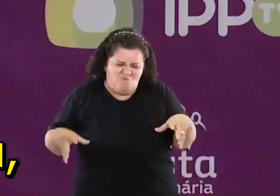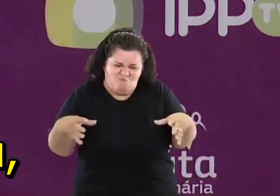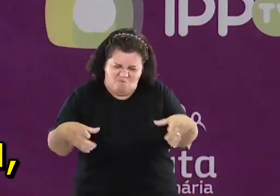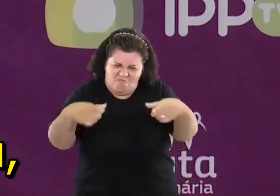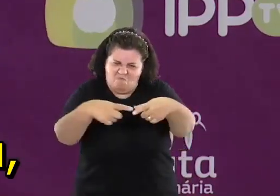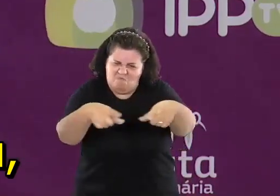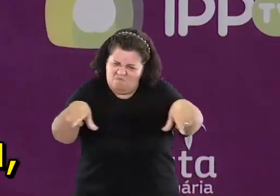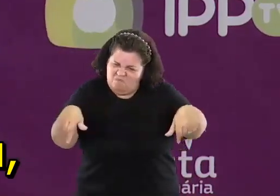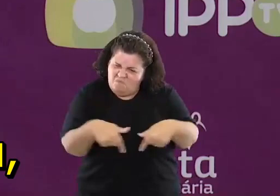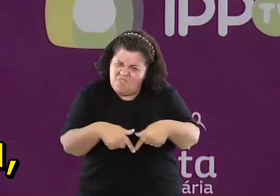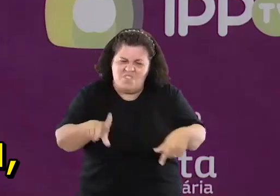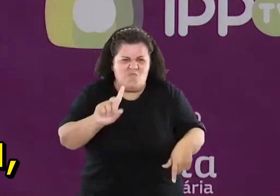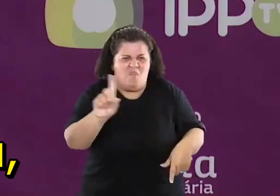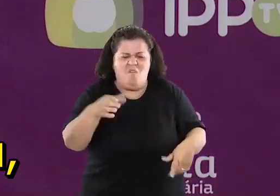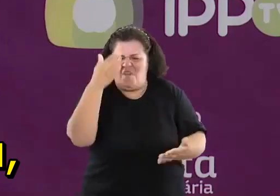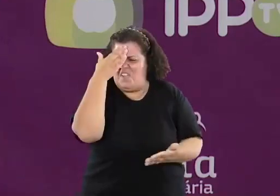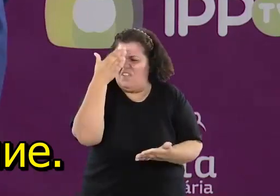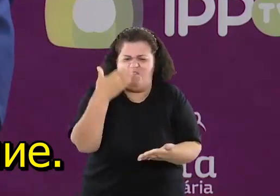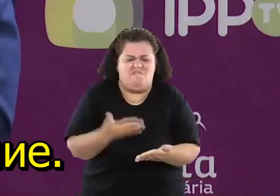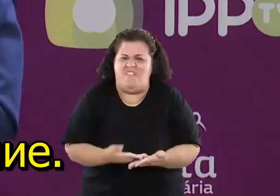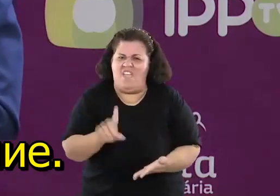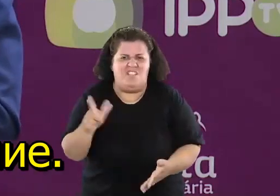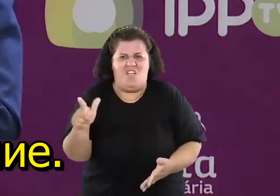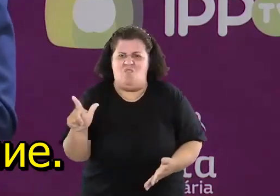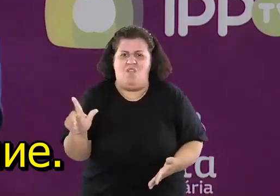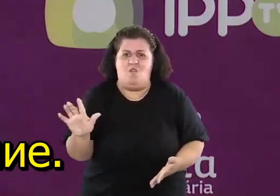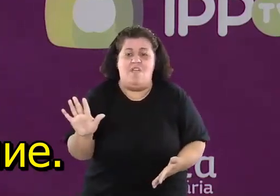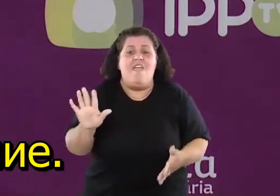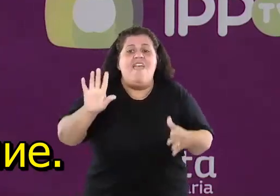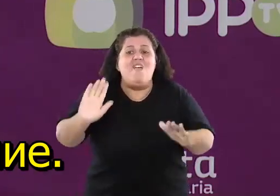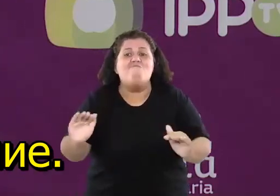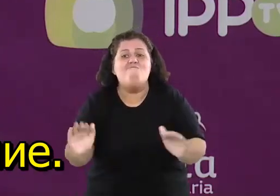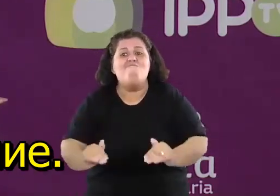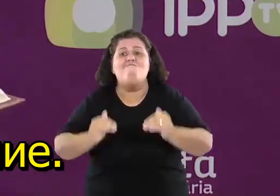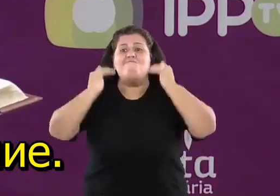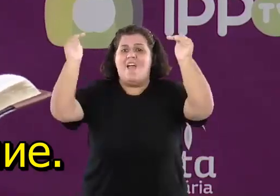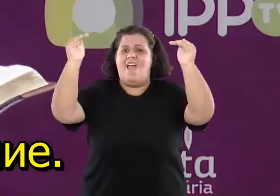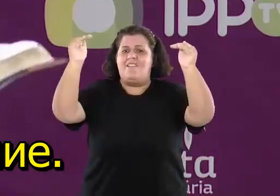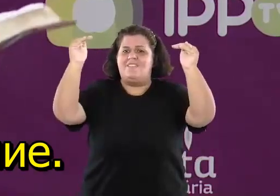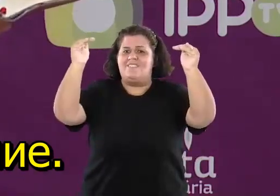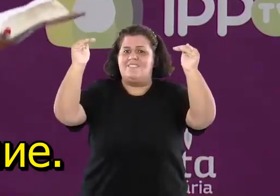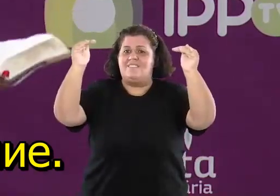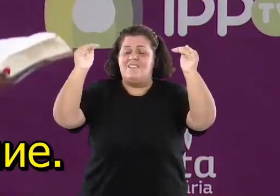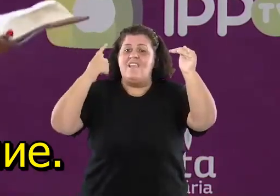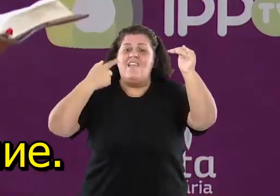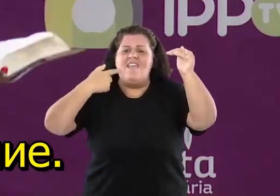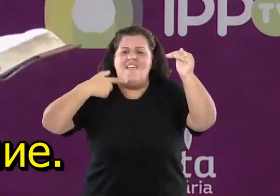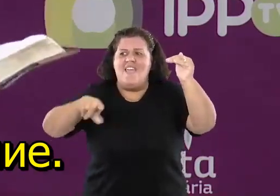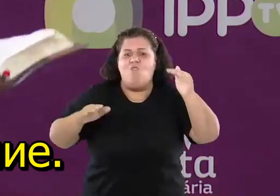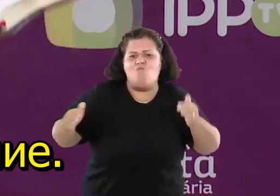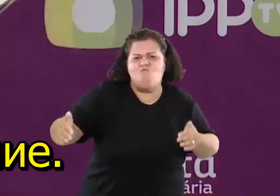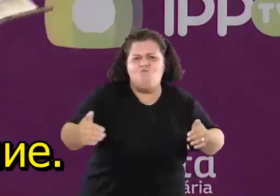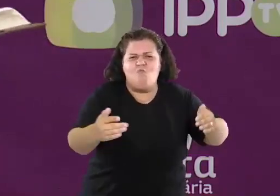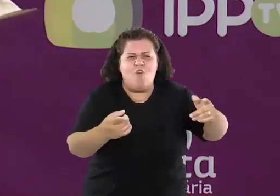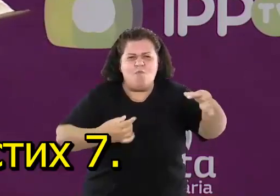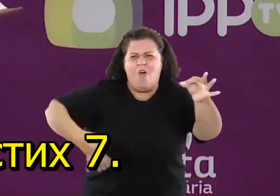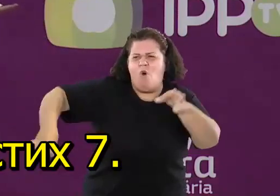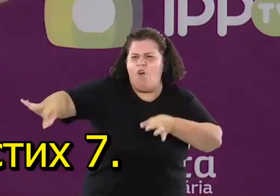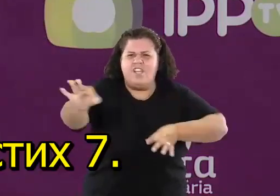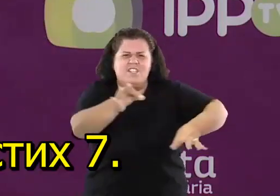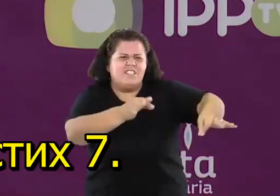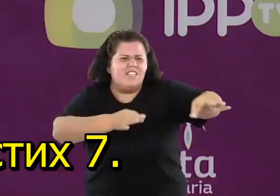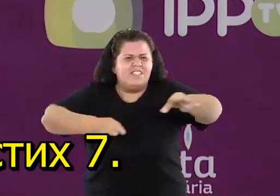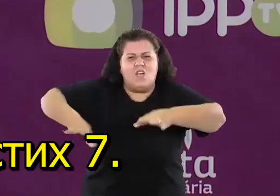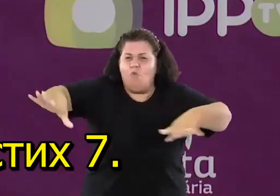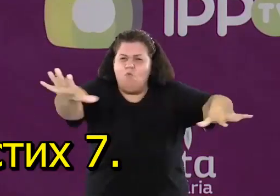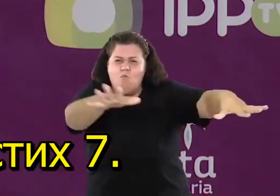cristianismo não é apenas um credo, que o cristianismo é, na verdade, um movimento. Olha comigo